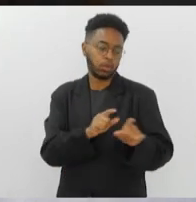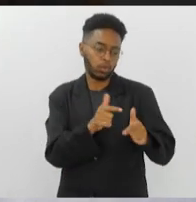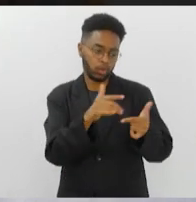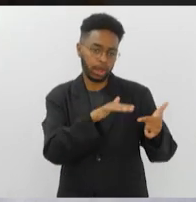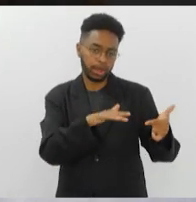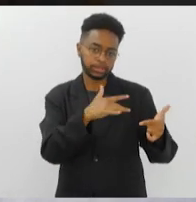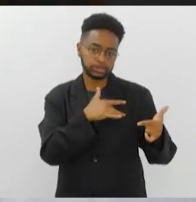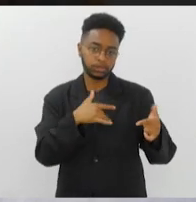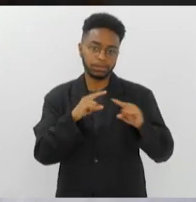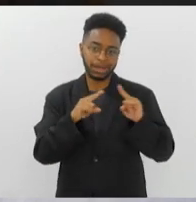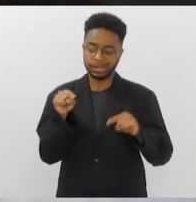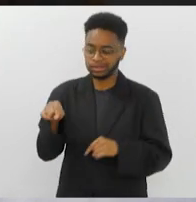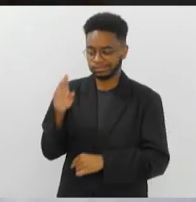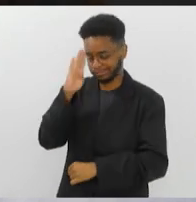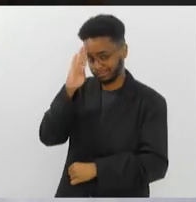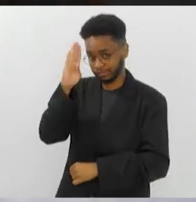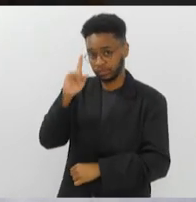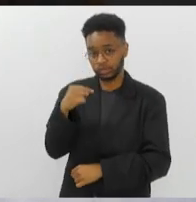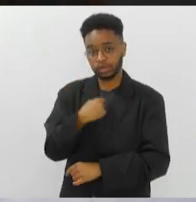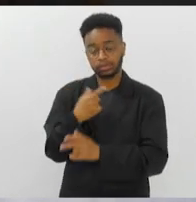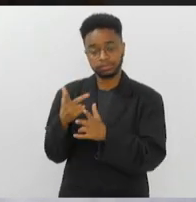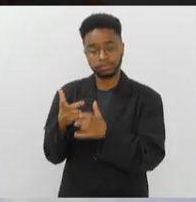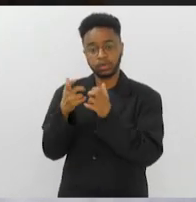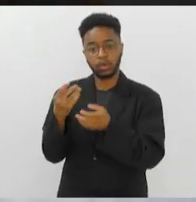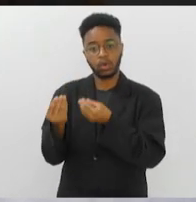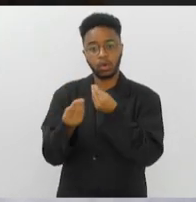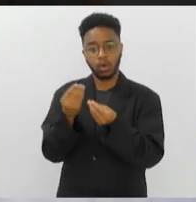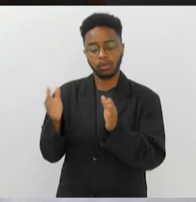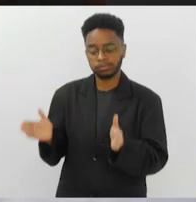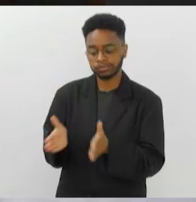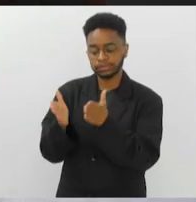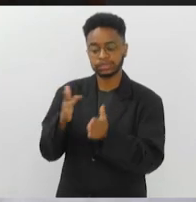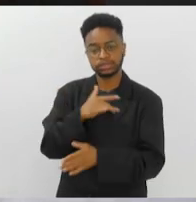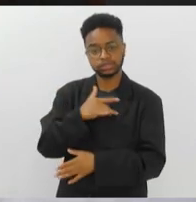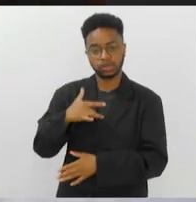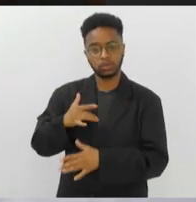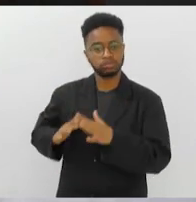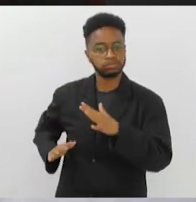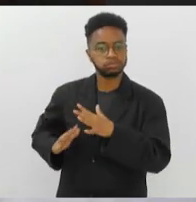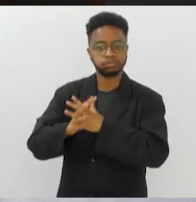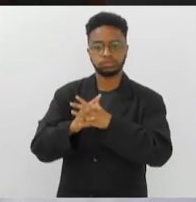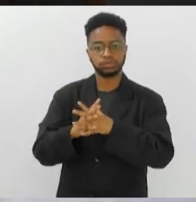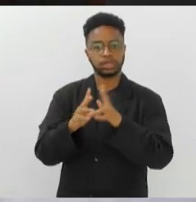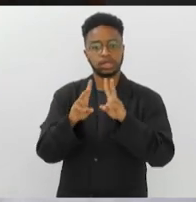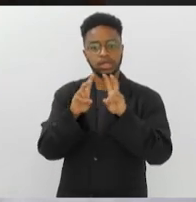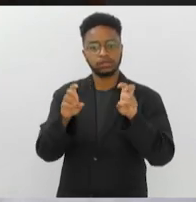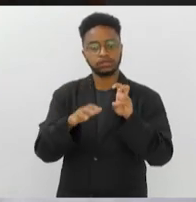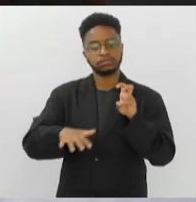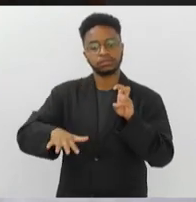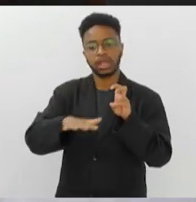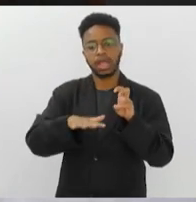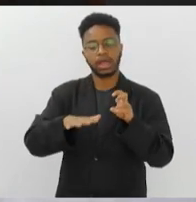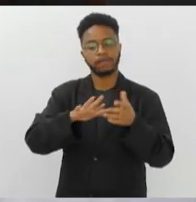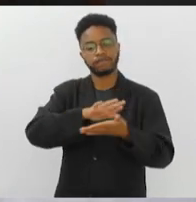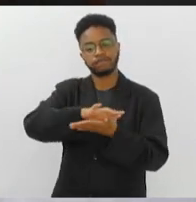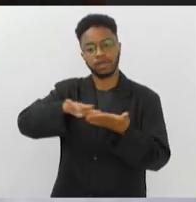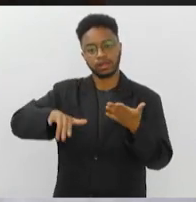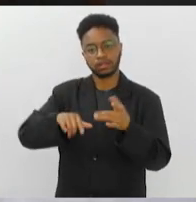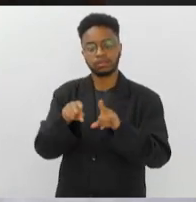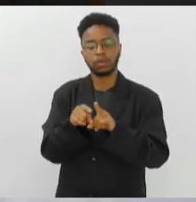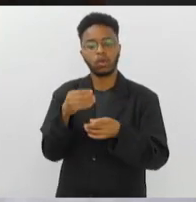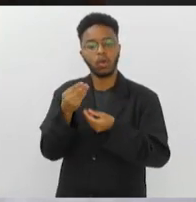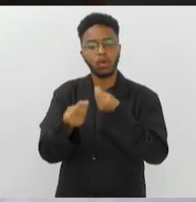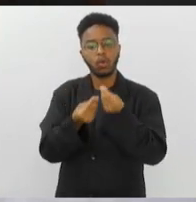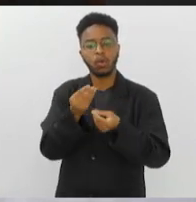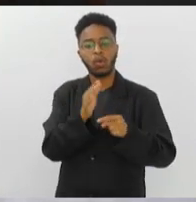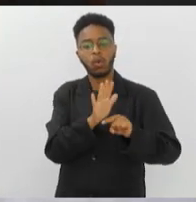tem visto como a promoção da saúde ultrapassa esses diferentes campos profissionais e como eles contribuem